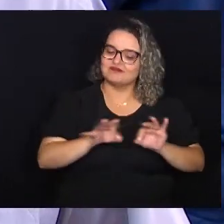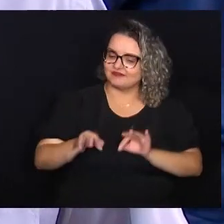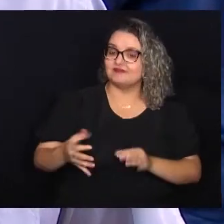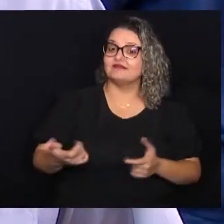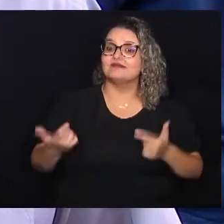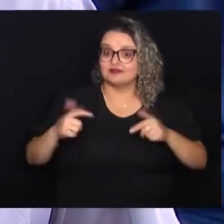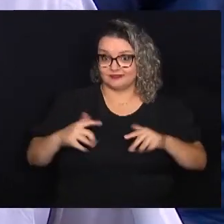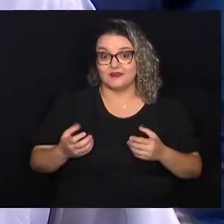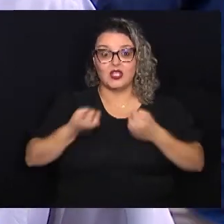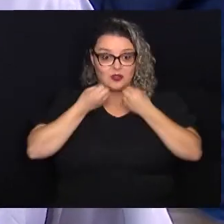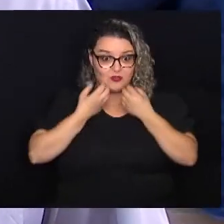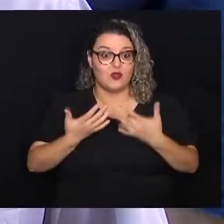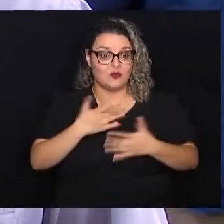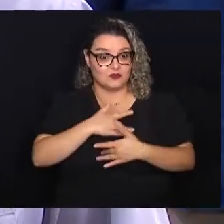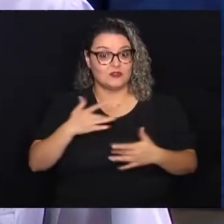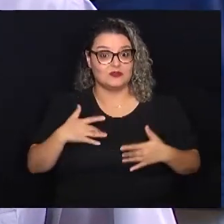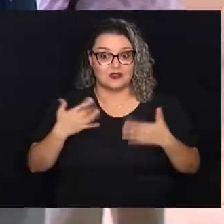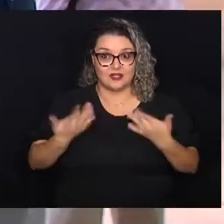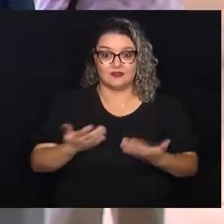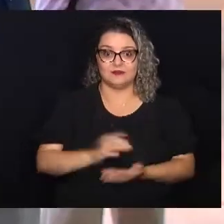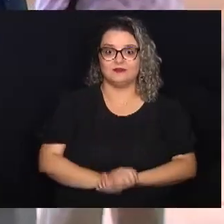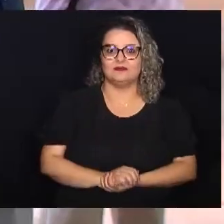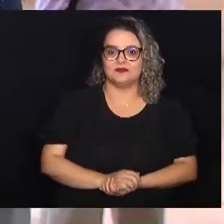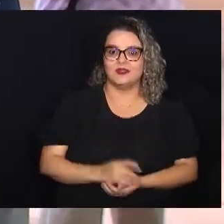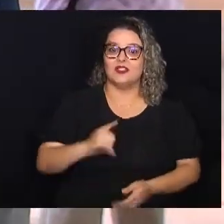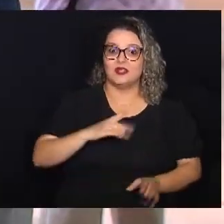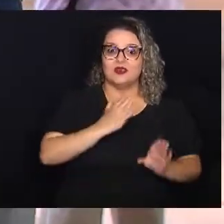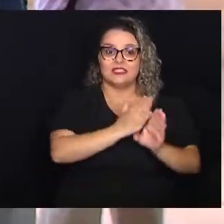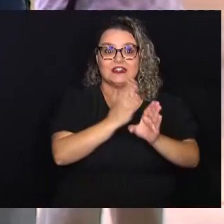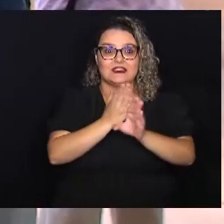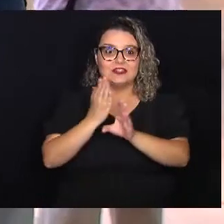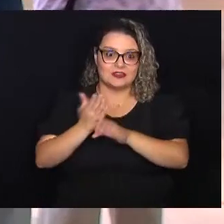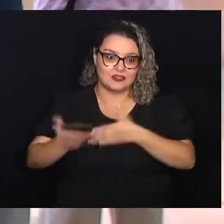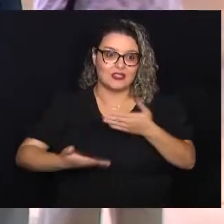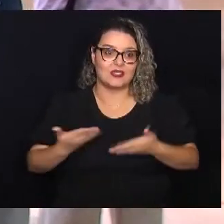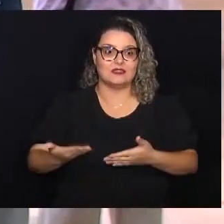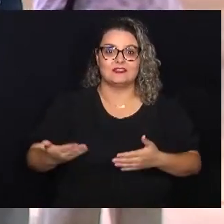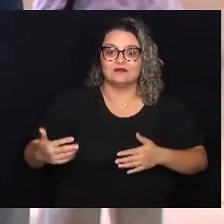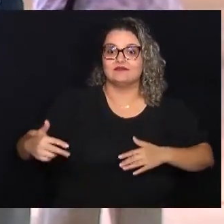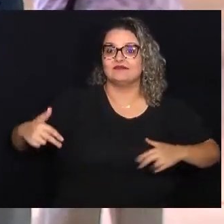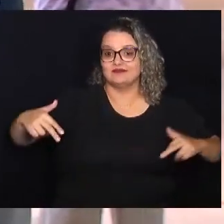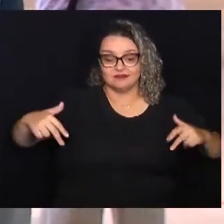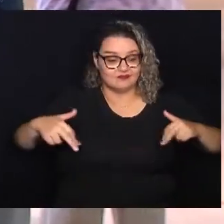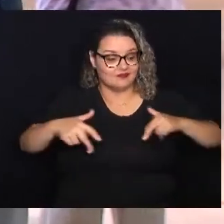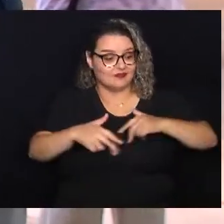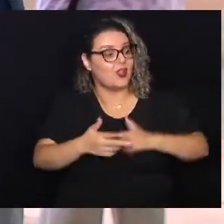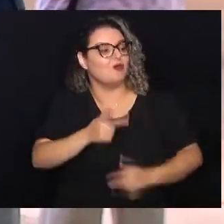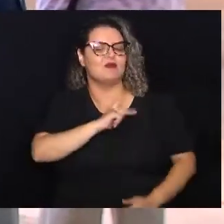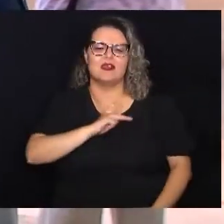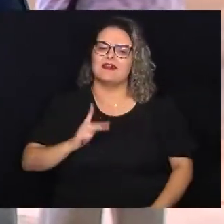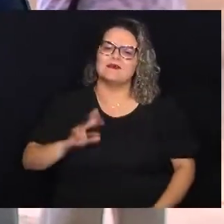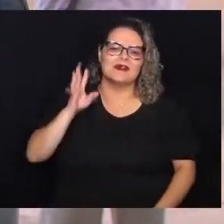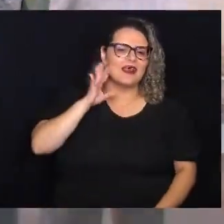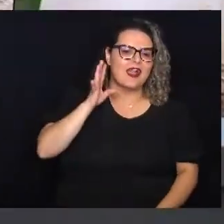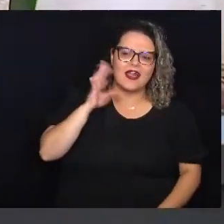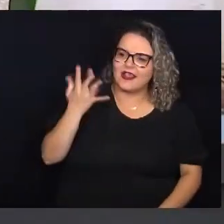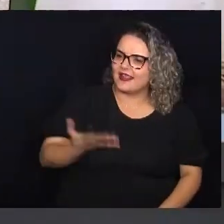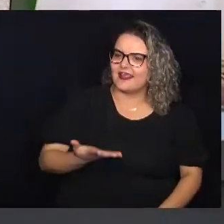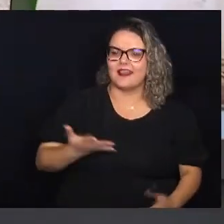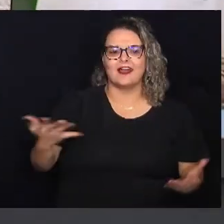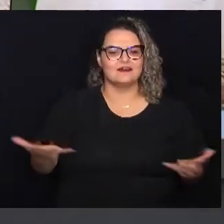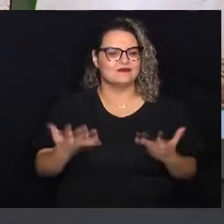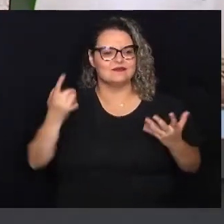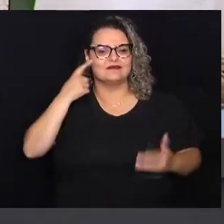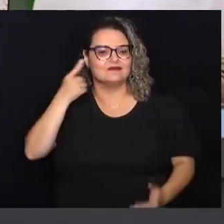organizacional bom, né, saudável. E eu tenho encontrado com servidores pelos corredores, falam: presidente, que legal,